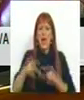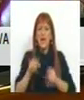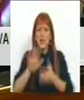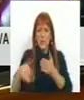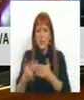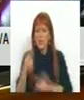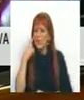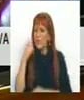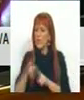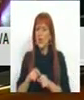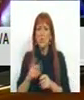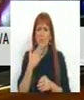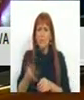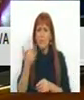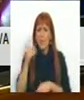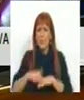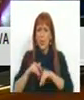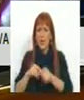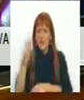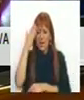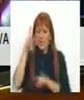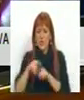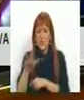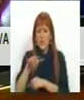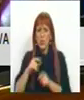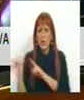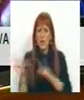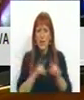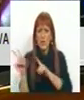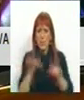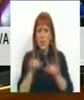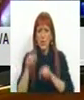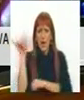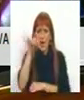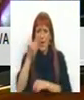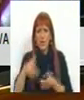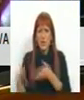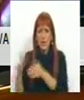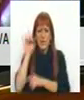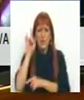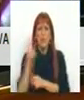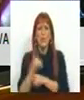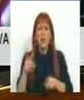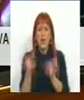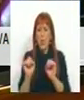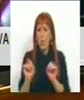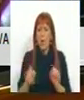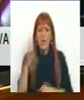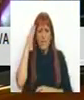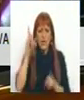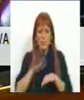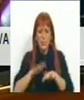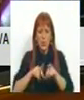da proposta, verificamos uma omissão relativamente à capacidade nacional de transportes aéreo estratégico, uma vez que não está nada